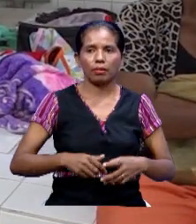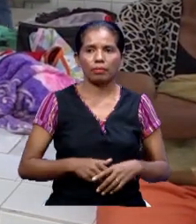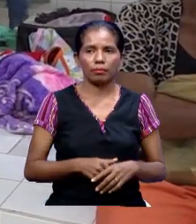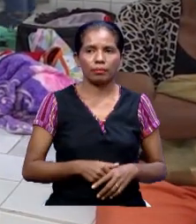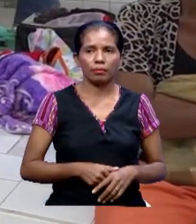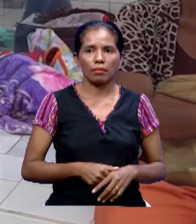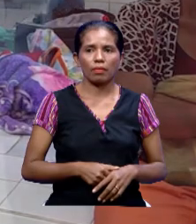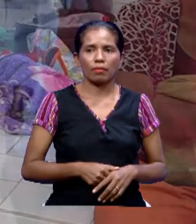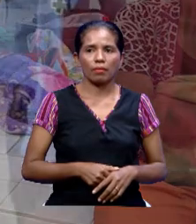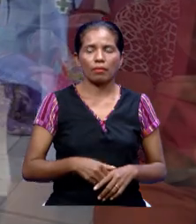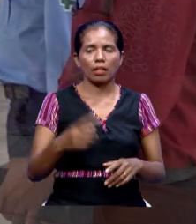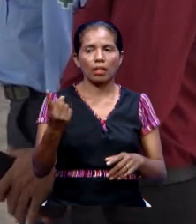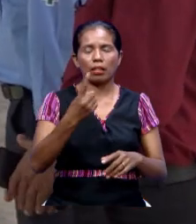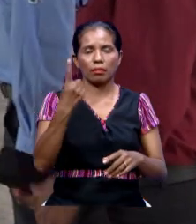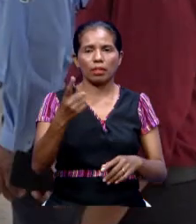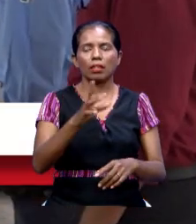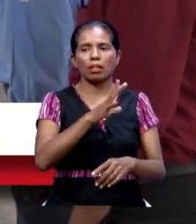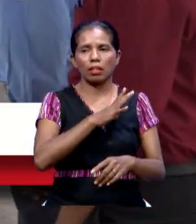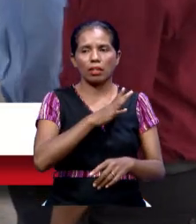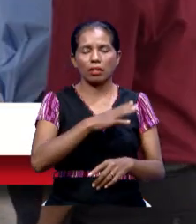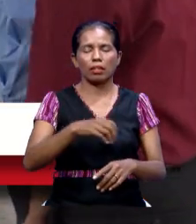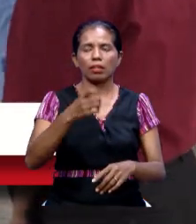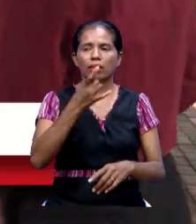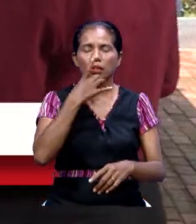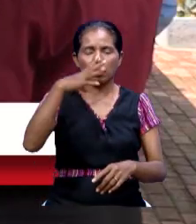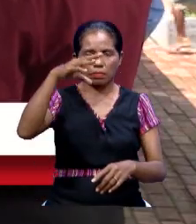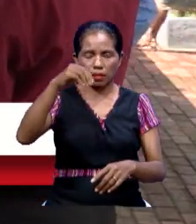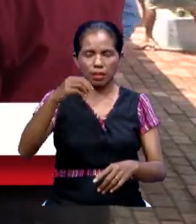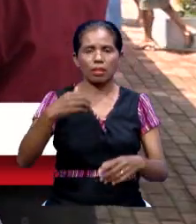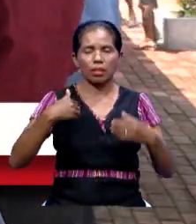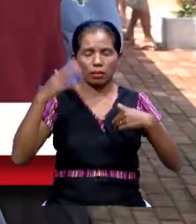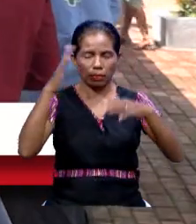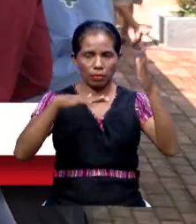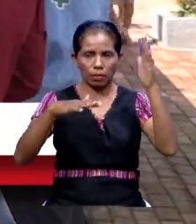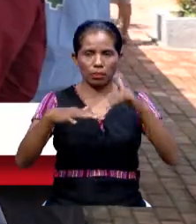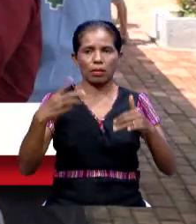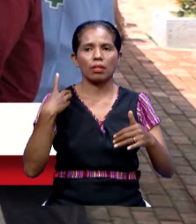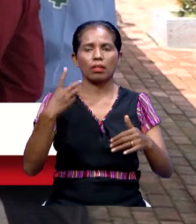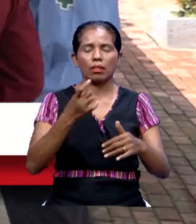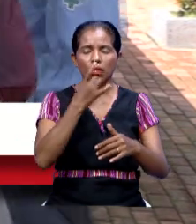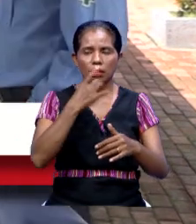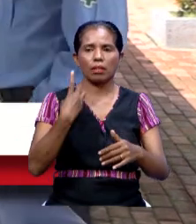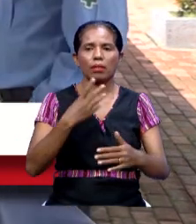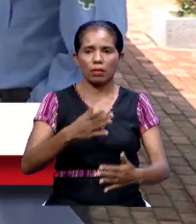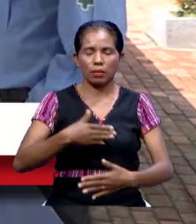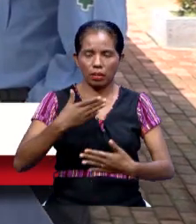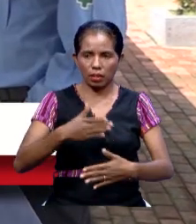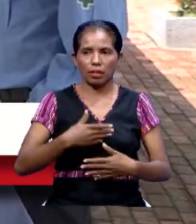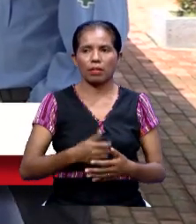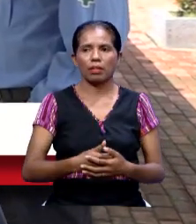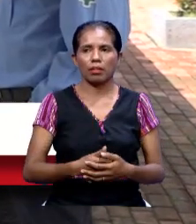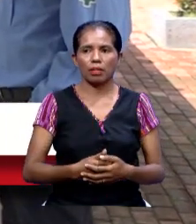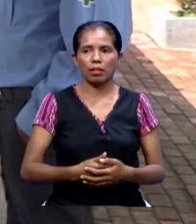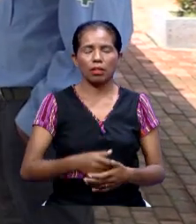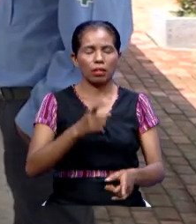Na patin de hein kan wehira ahe mate ne ami musu na patin problema. Quando ahe lakan ami kontente hel. Kwa ahe kon